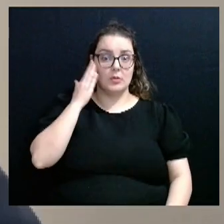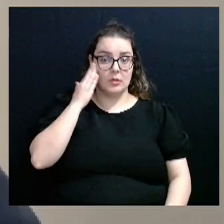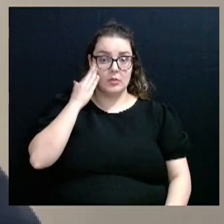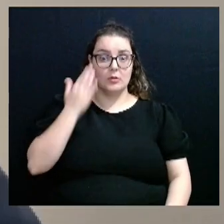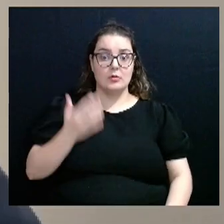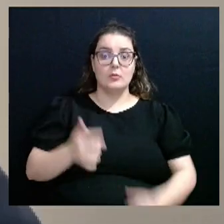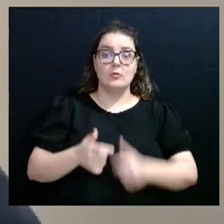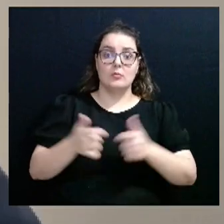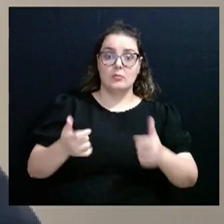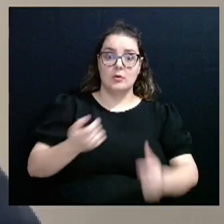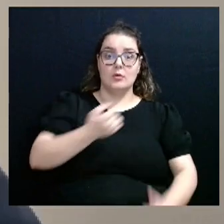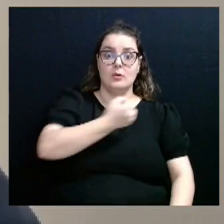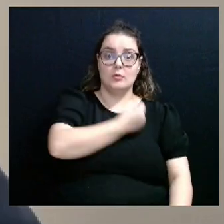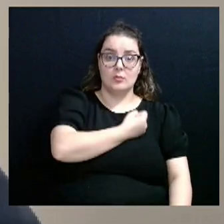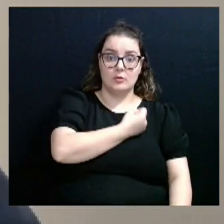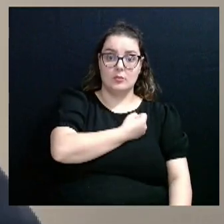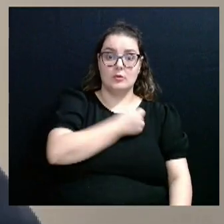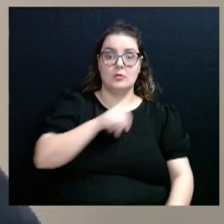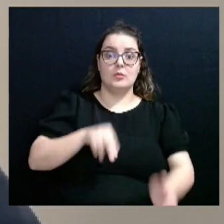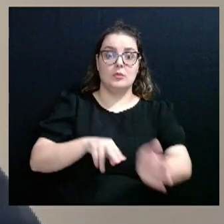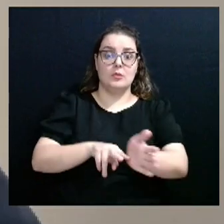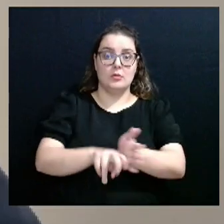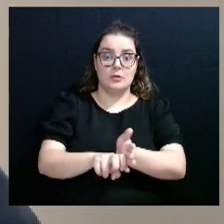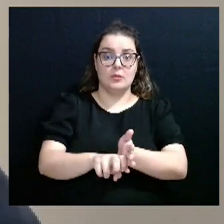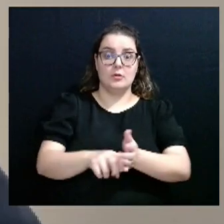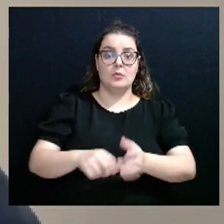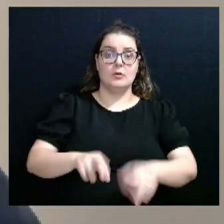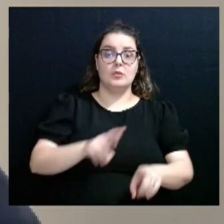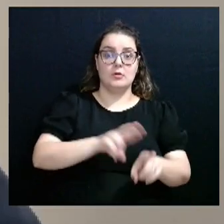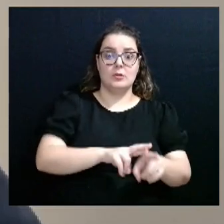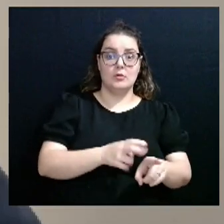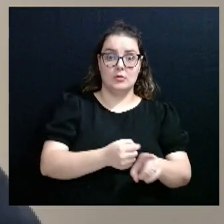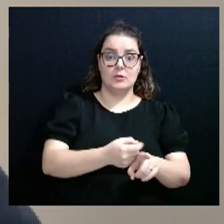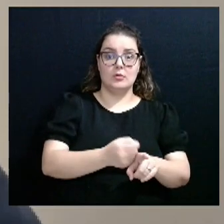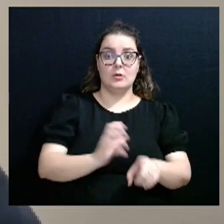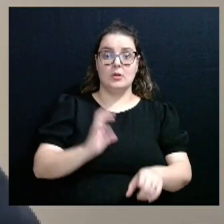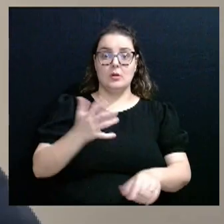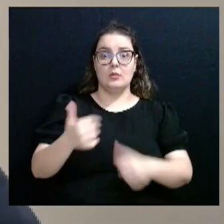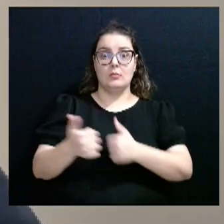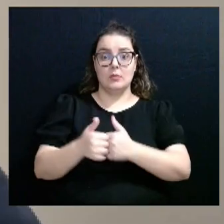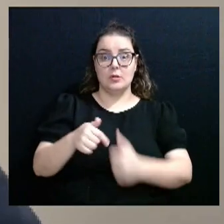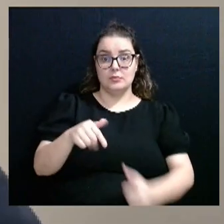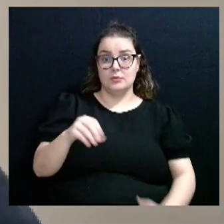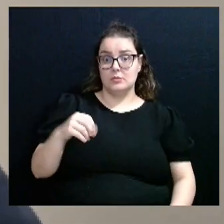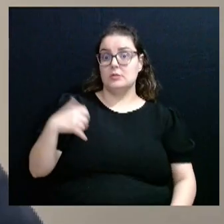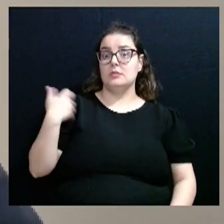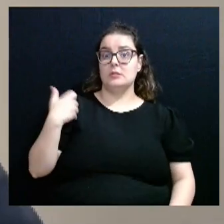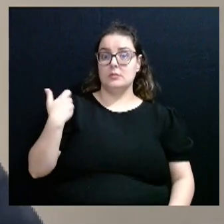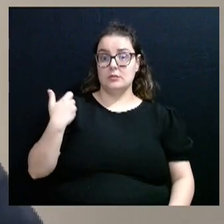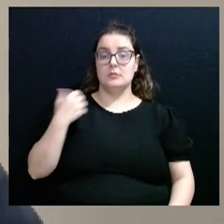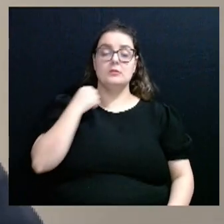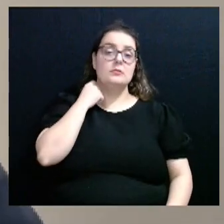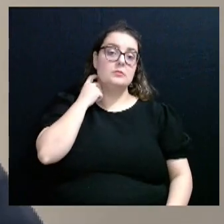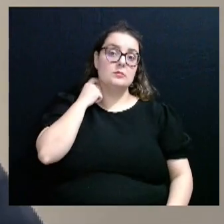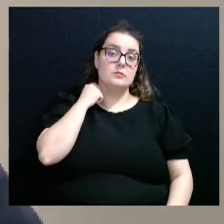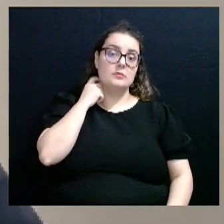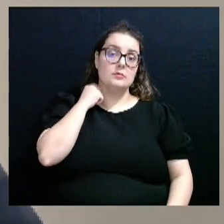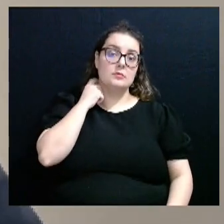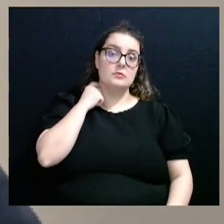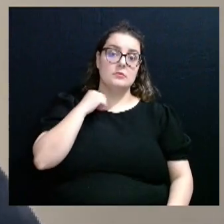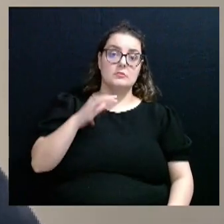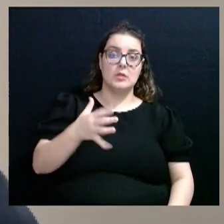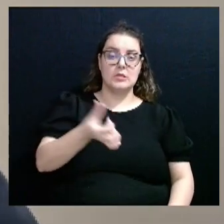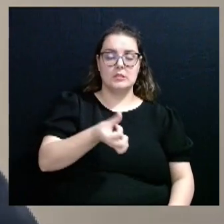de diagnósticos de câncer de próstata acontece perto dos 70 anos, por volta de 66, 67